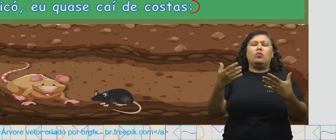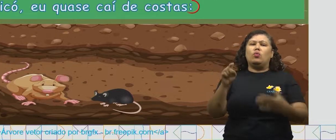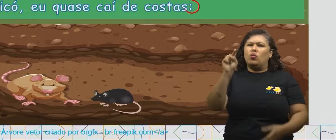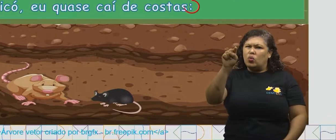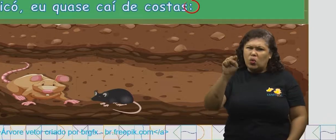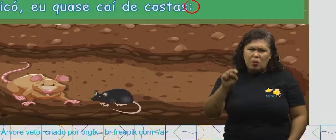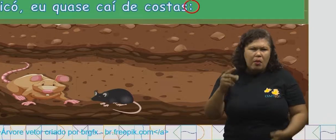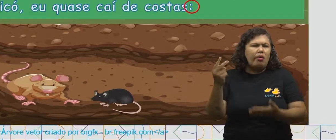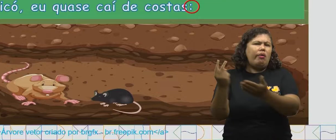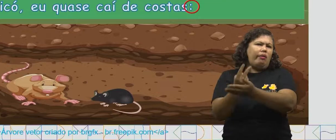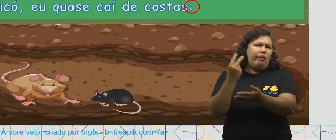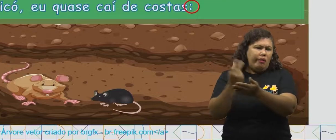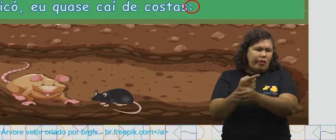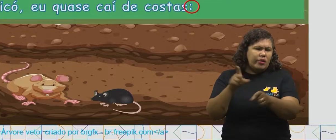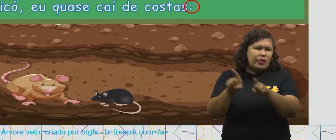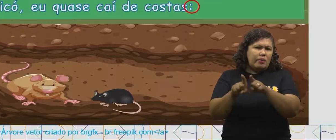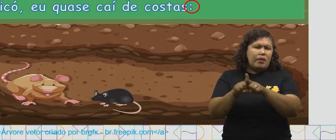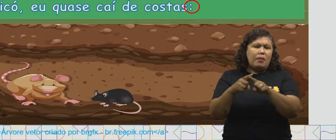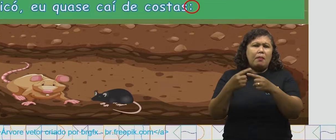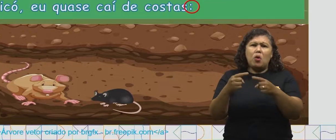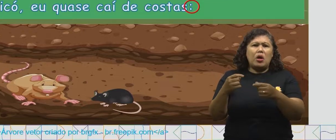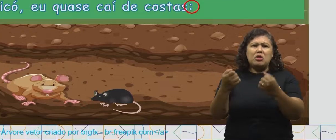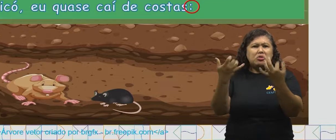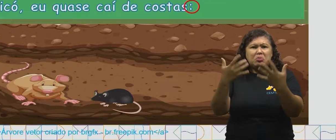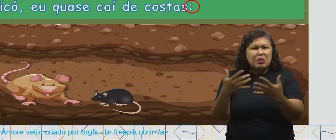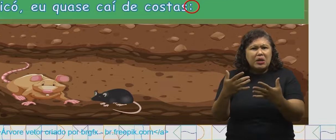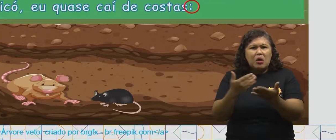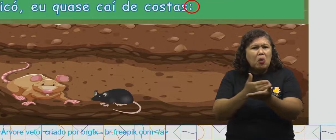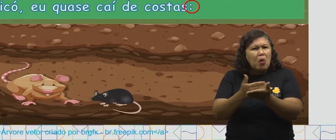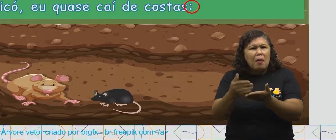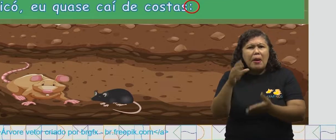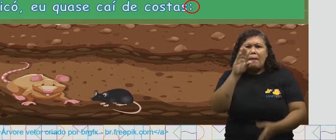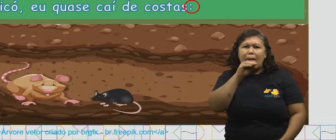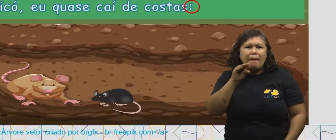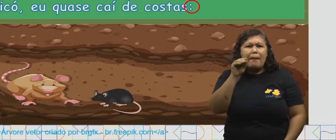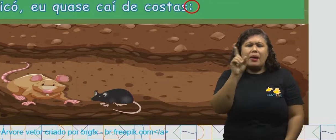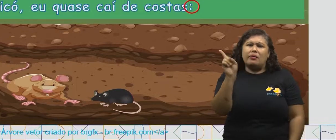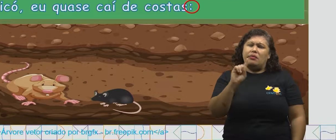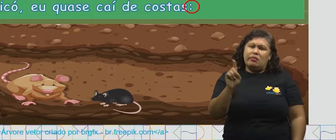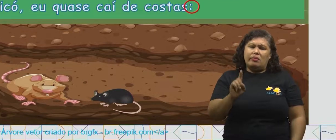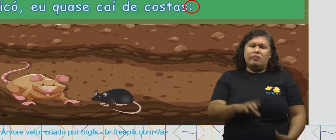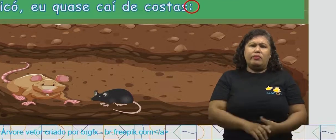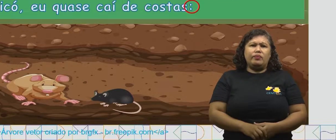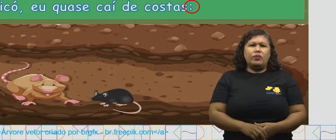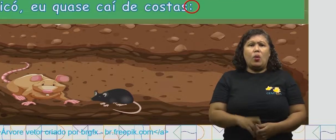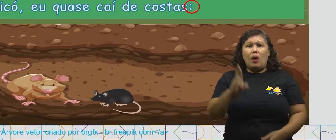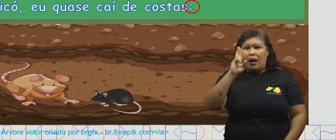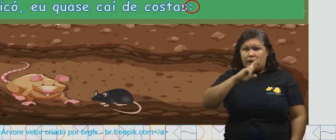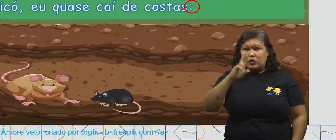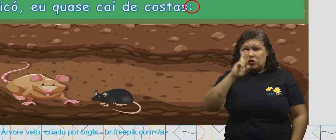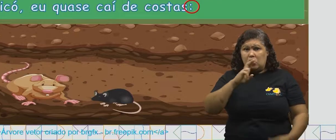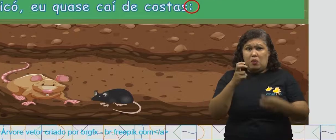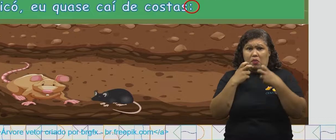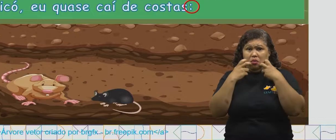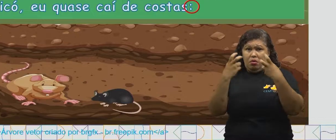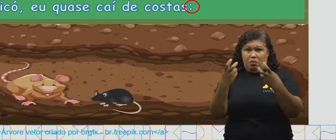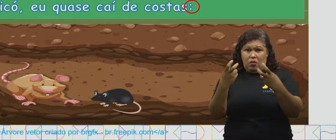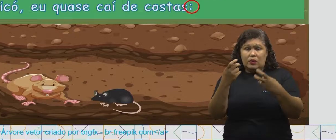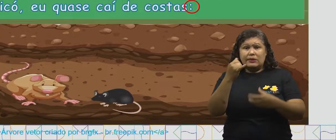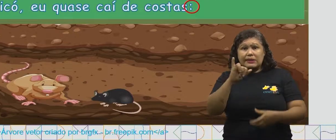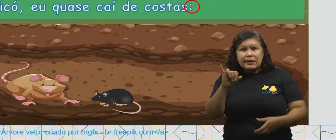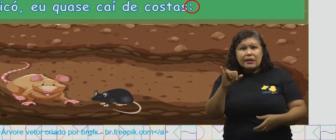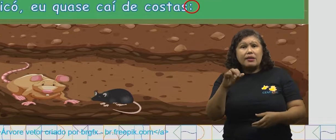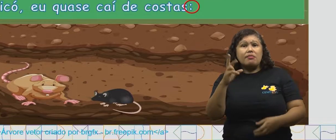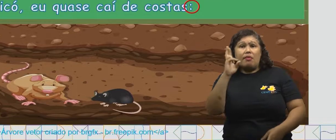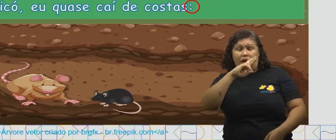corretos. Eles não estão anunciando fala alguma. É como eu acabei de lhe dizer, o ratinho exclamou. E se ele